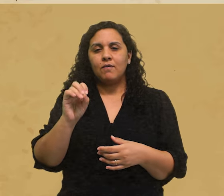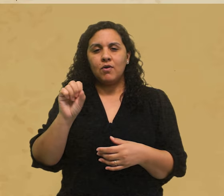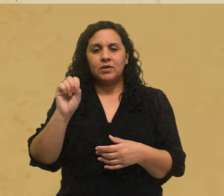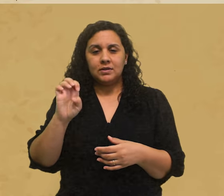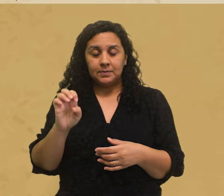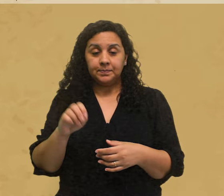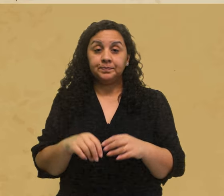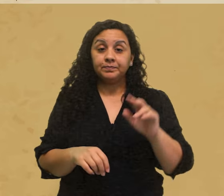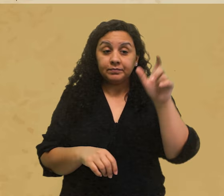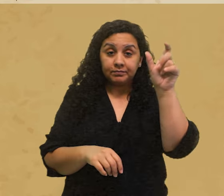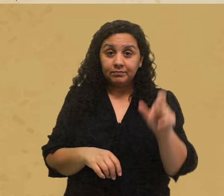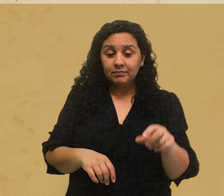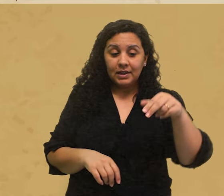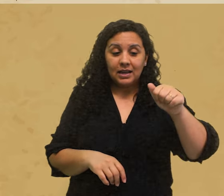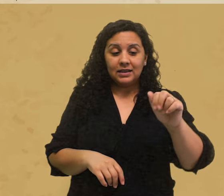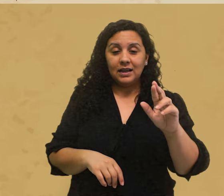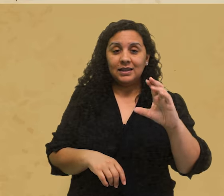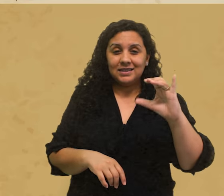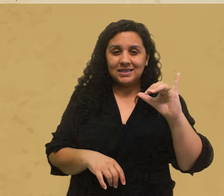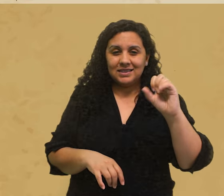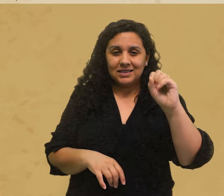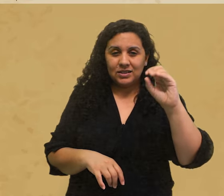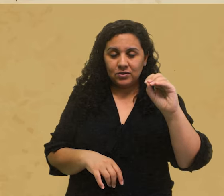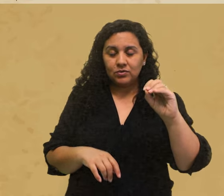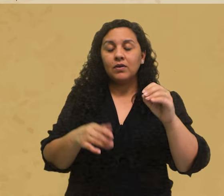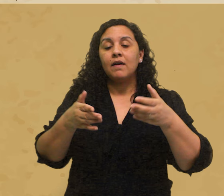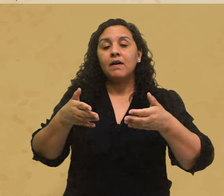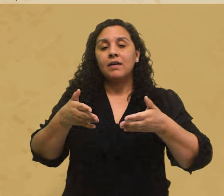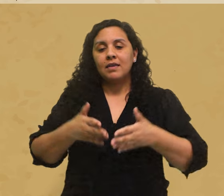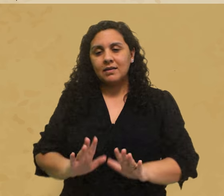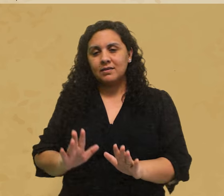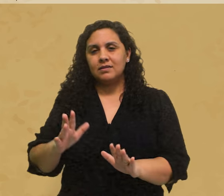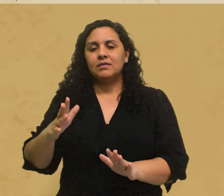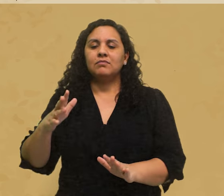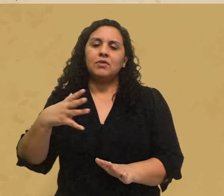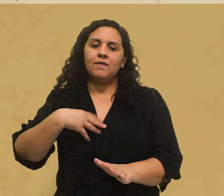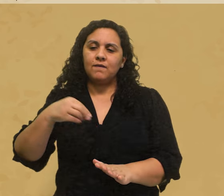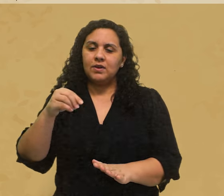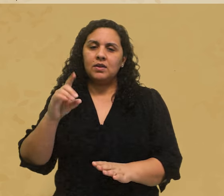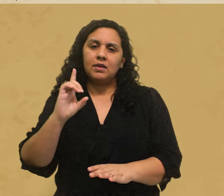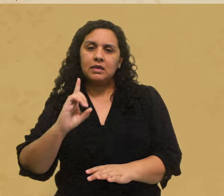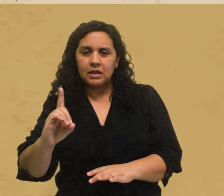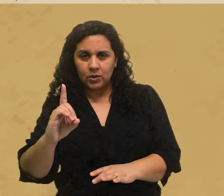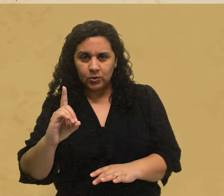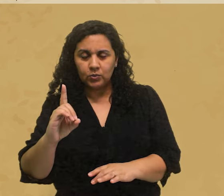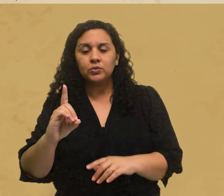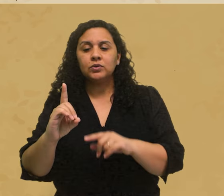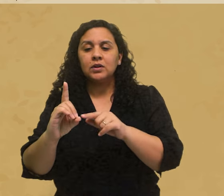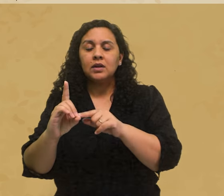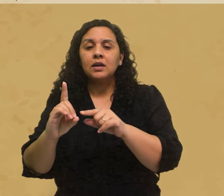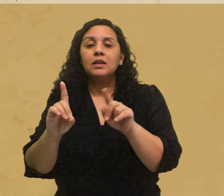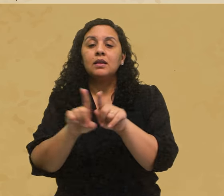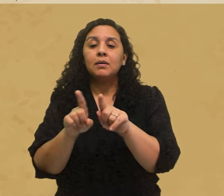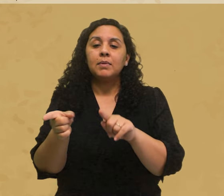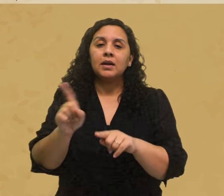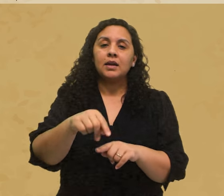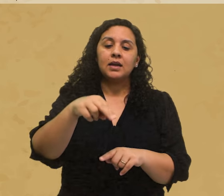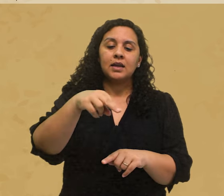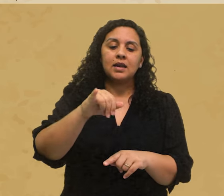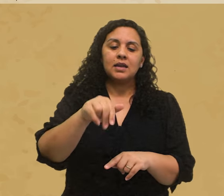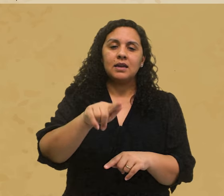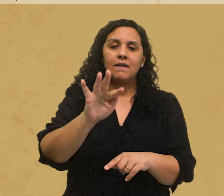de Céfiso, o que banha, o deus que banha, o deus que inunda, e da